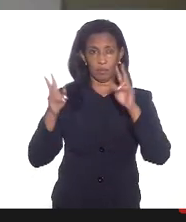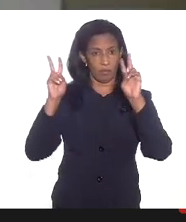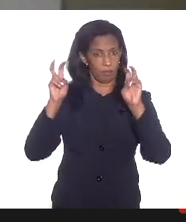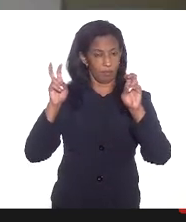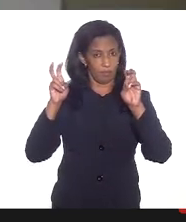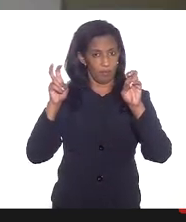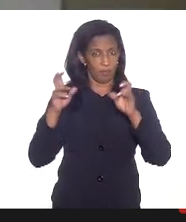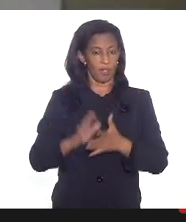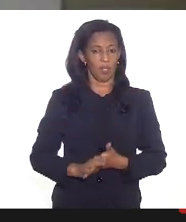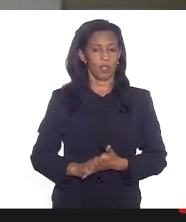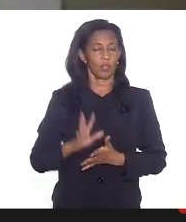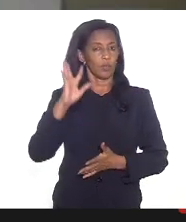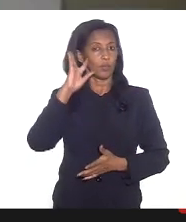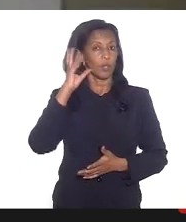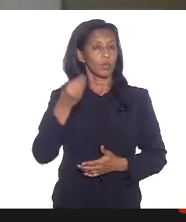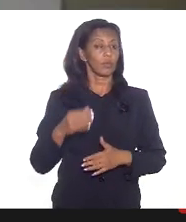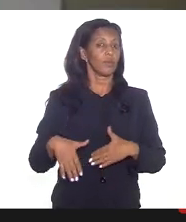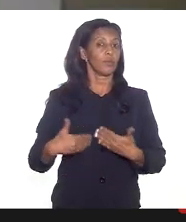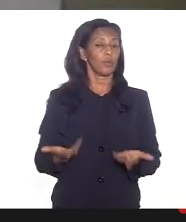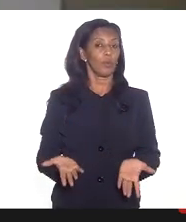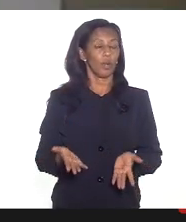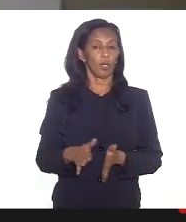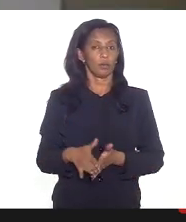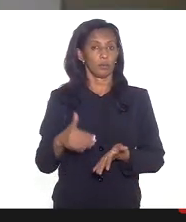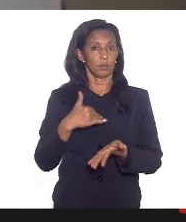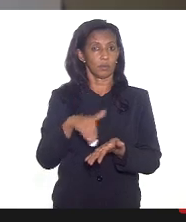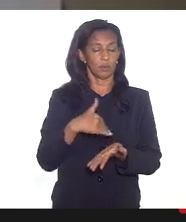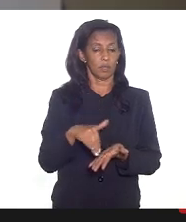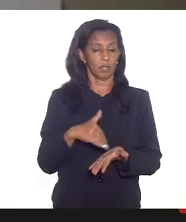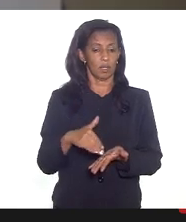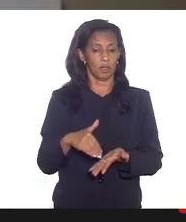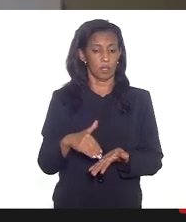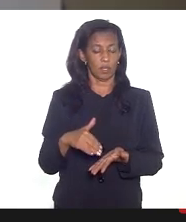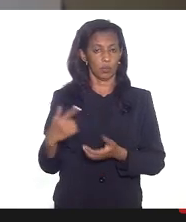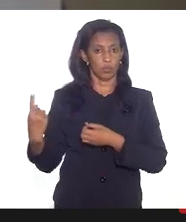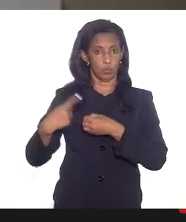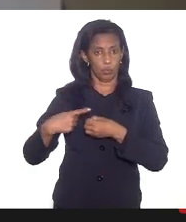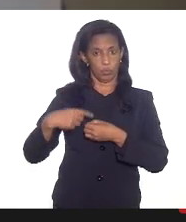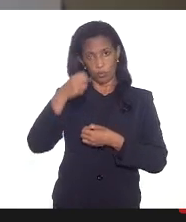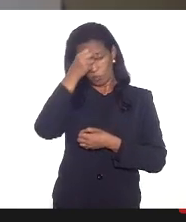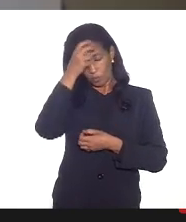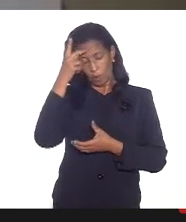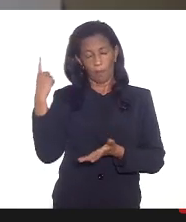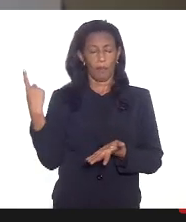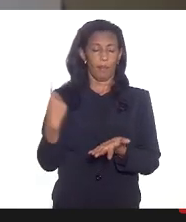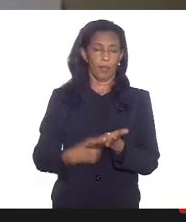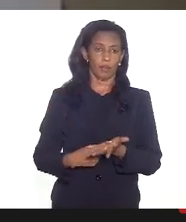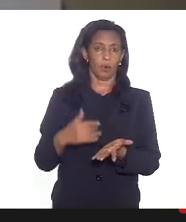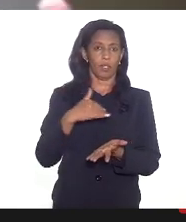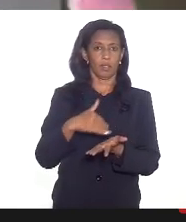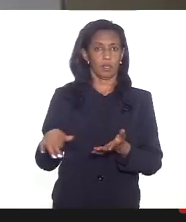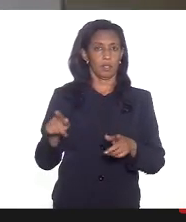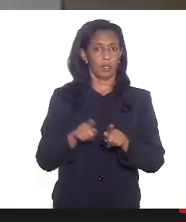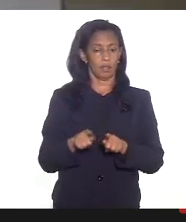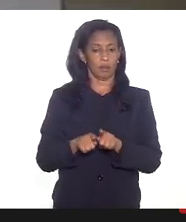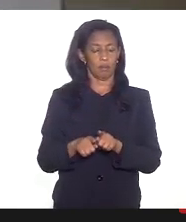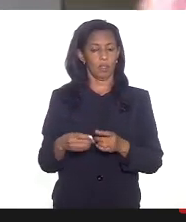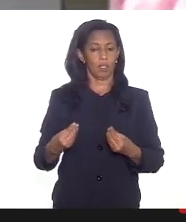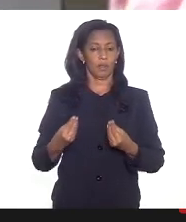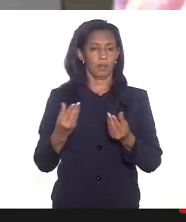que parcialmente foi resolvido quando a secretaria quando os municípios pactuaram né e a secretaria também